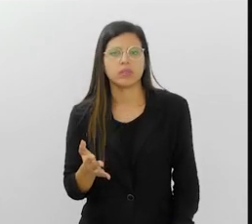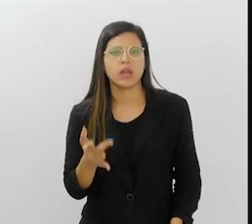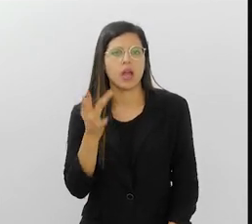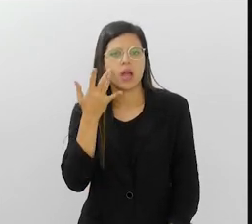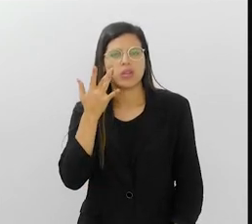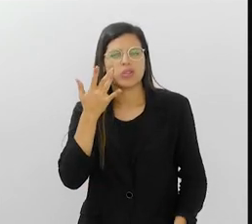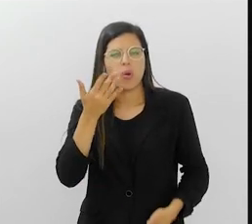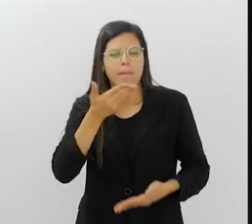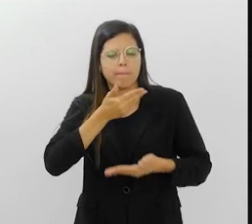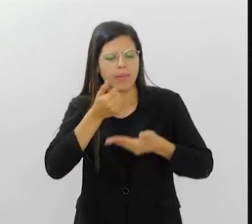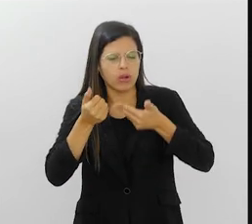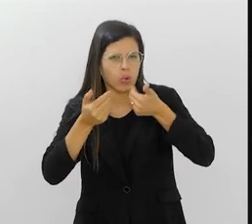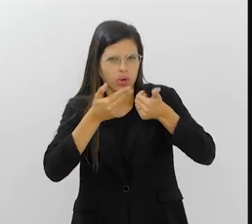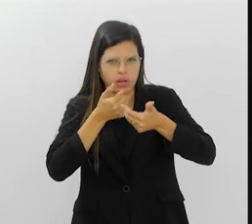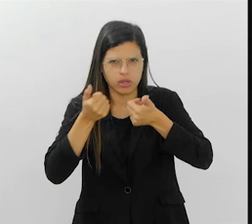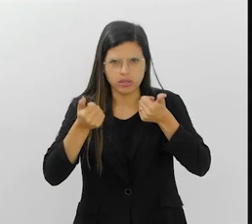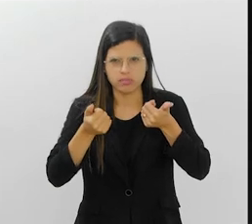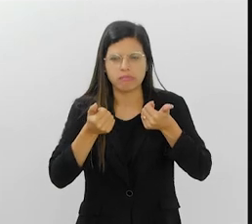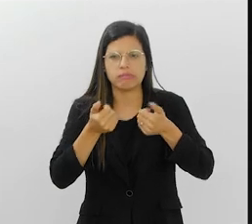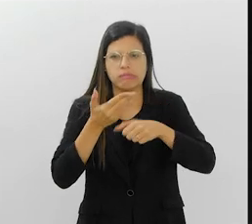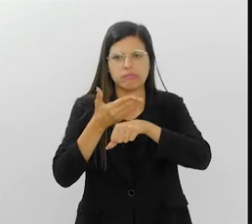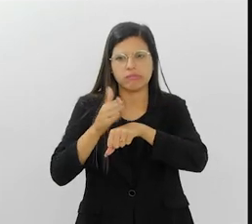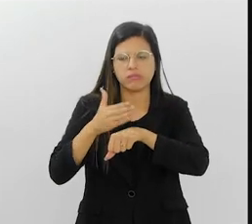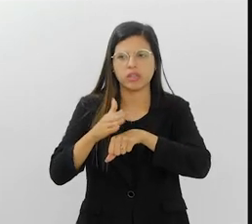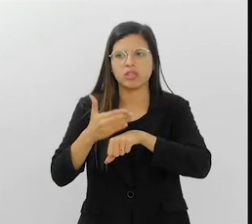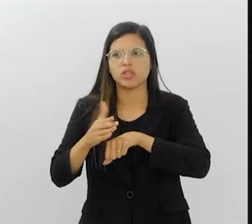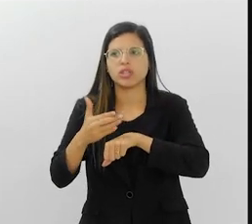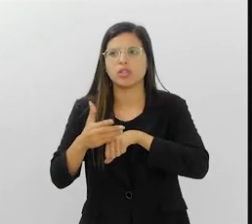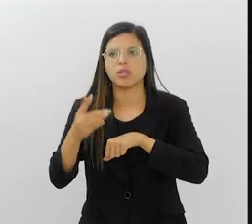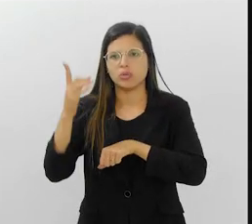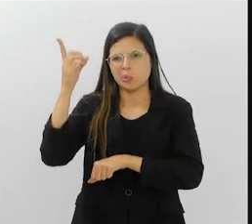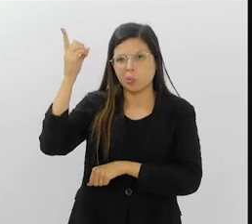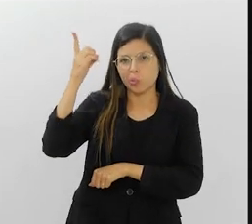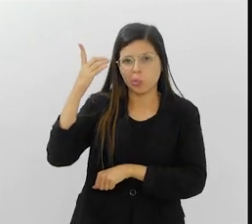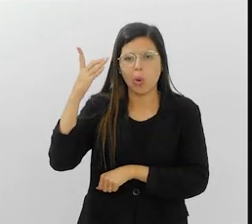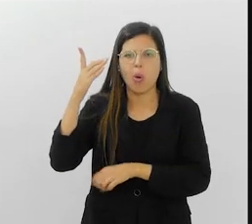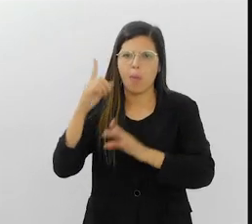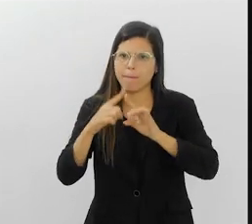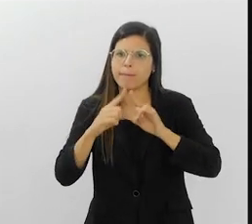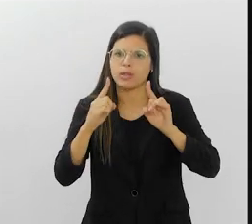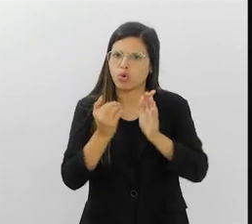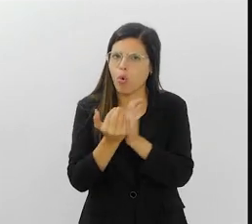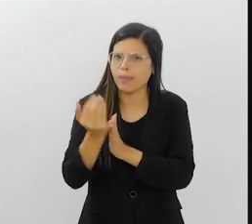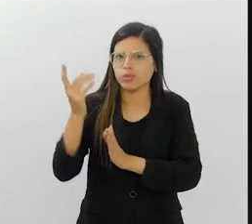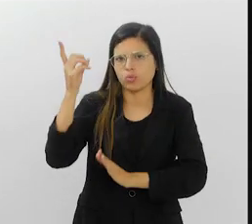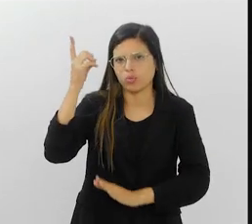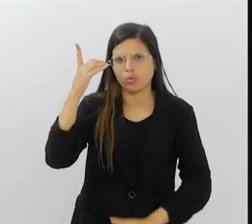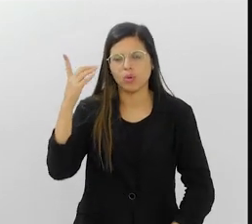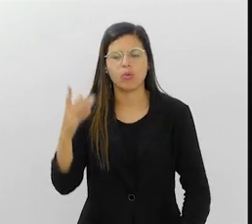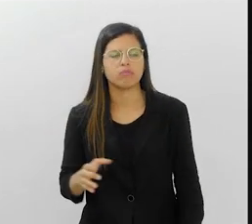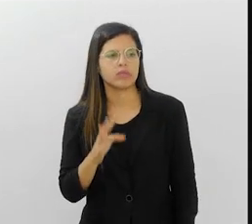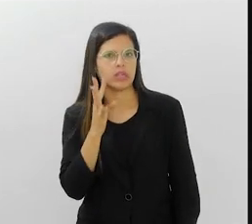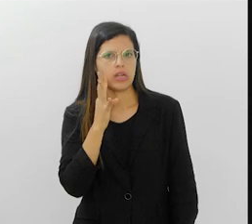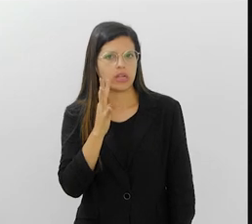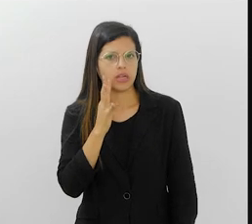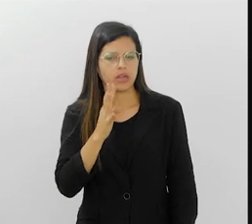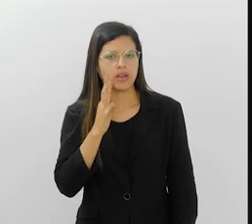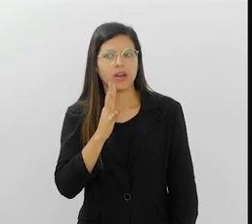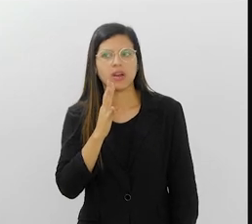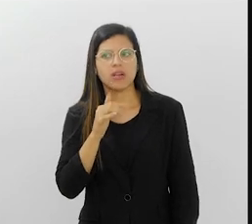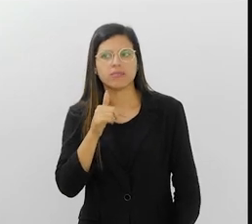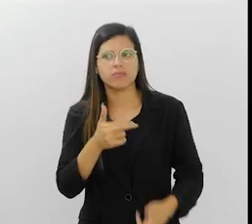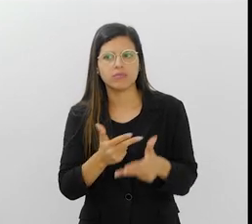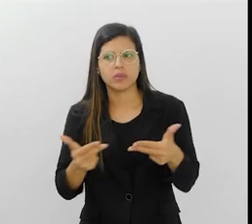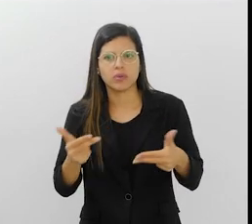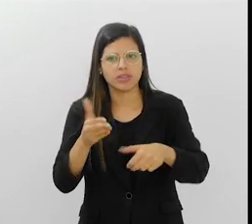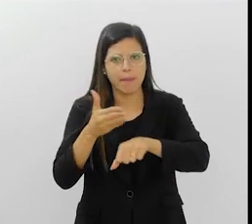posteriormente. Então, eu acho que eu fui melhorando o meu dom, mas tudo nasceu de um dom. Legal isso.